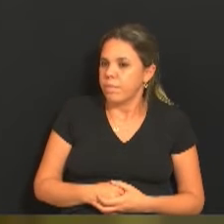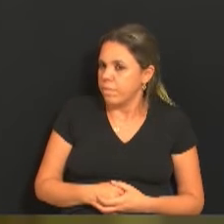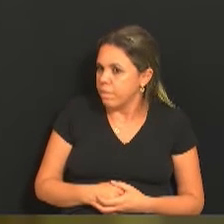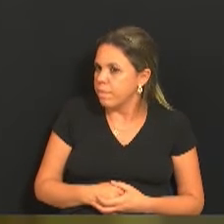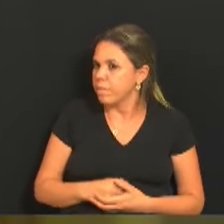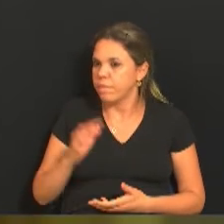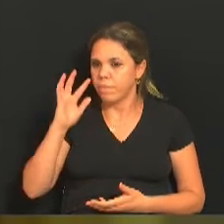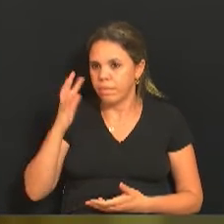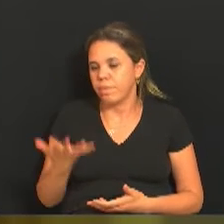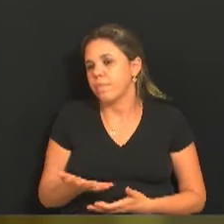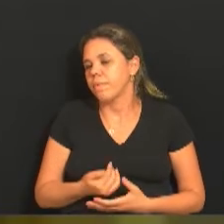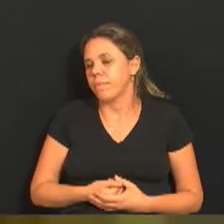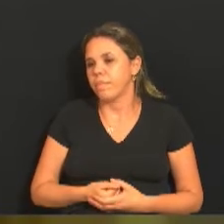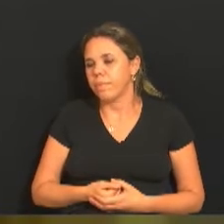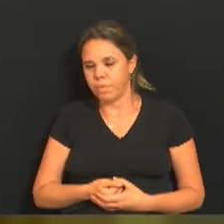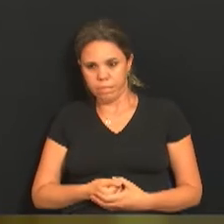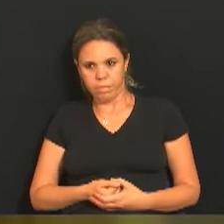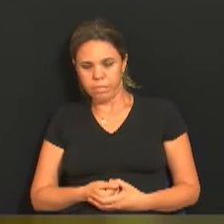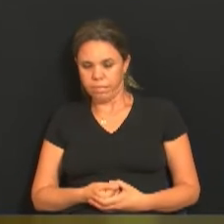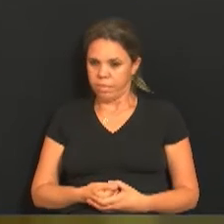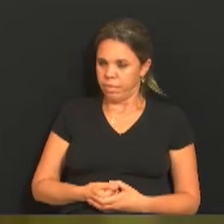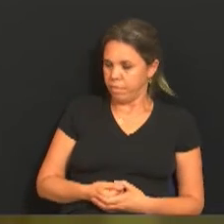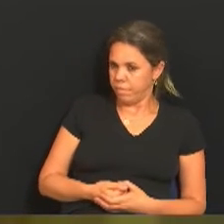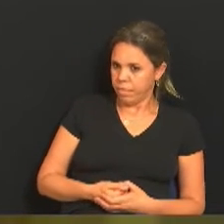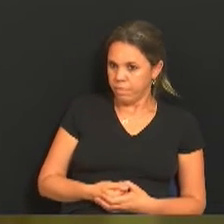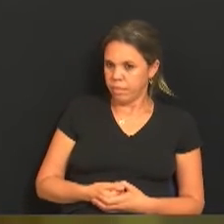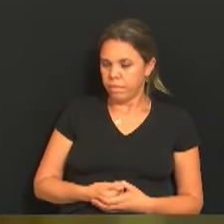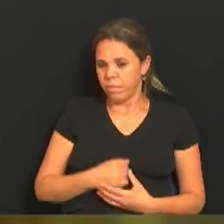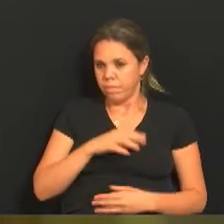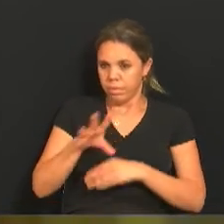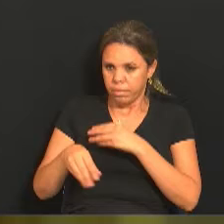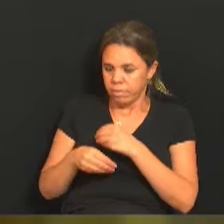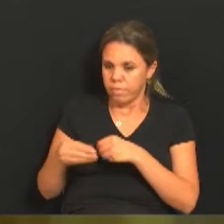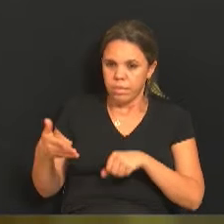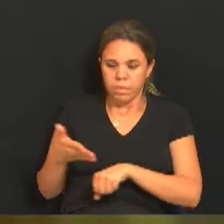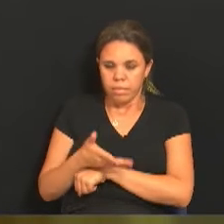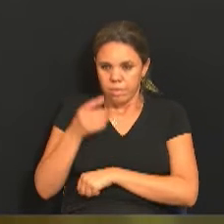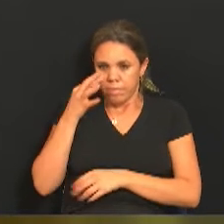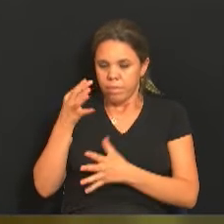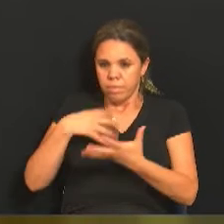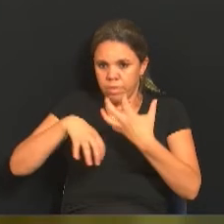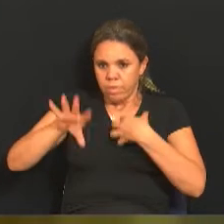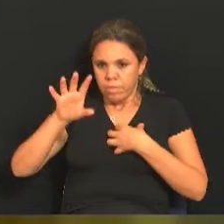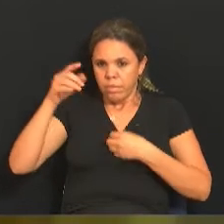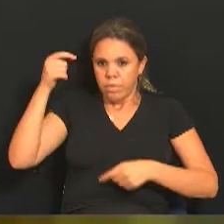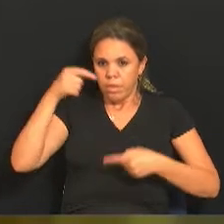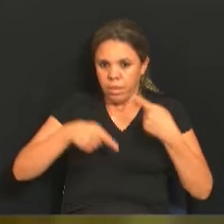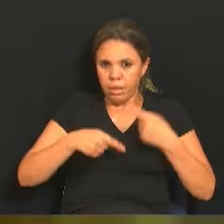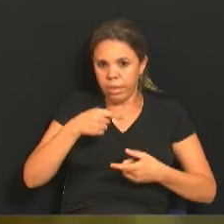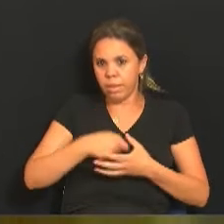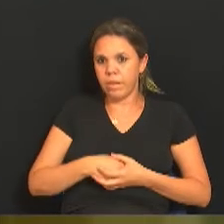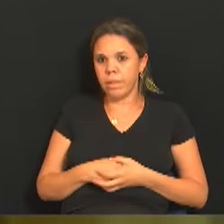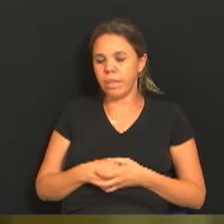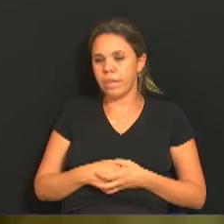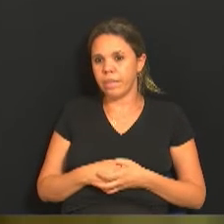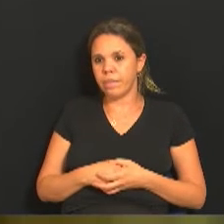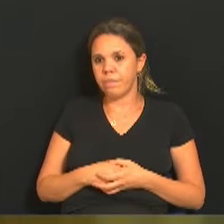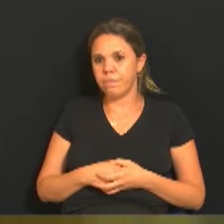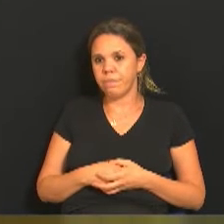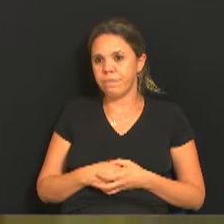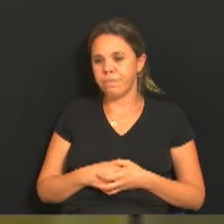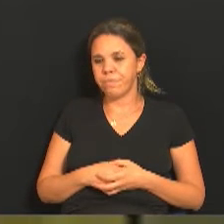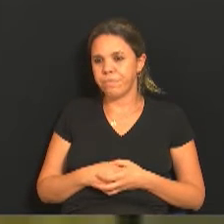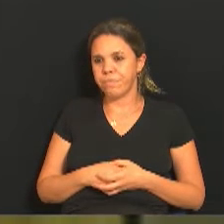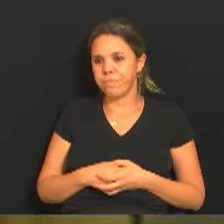tudo isso. Nós vamos compor, né? Nós vamos compor e olhar para essa política, né, como um todo, com todos